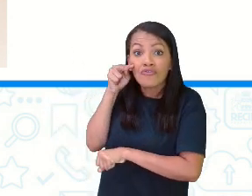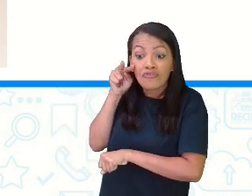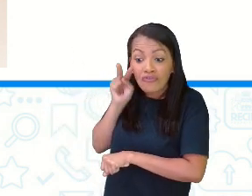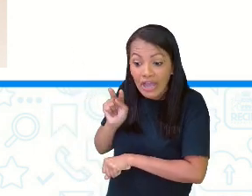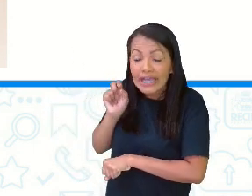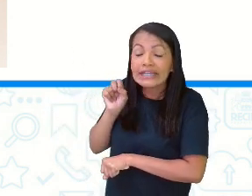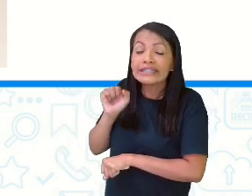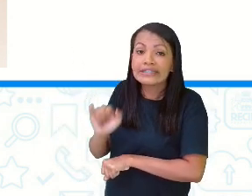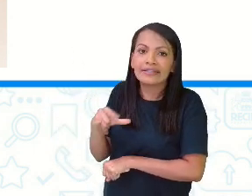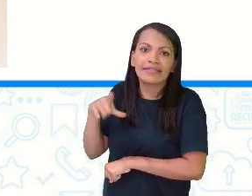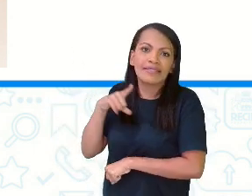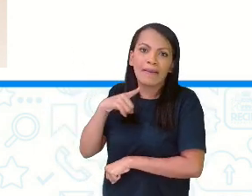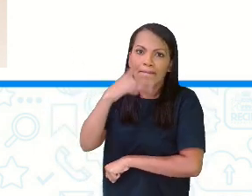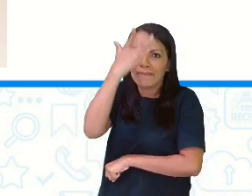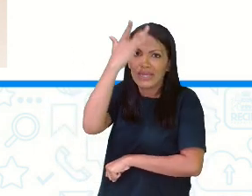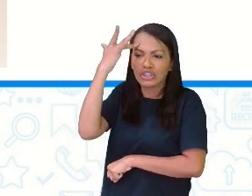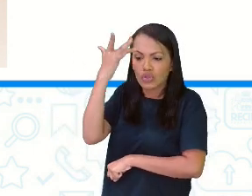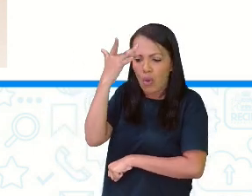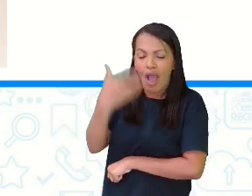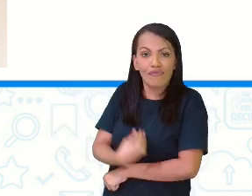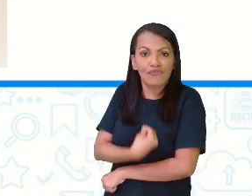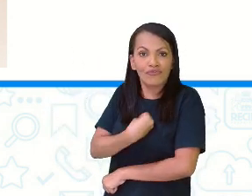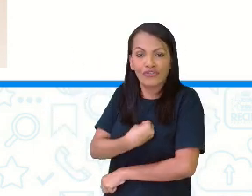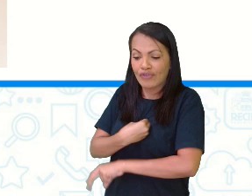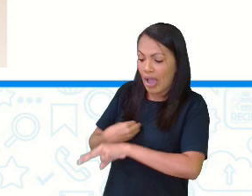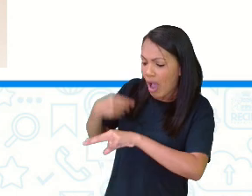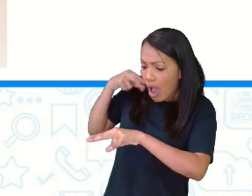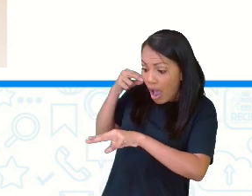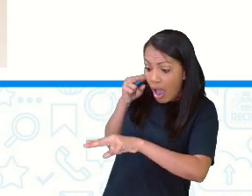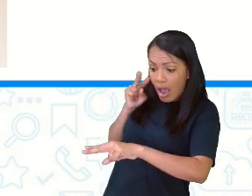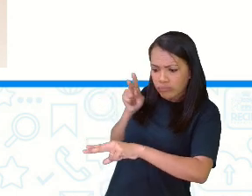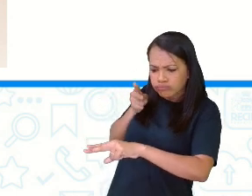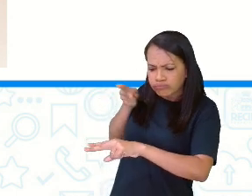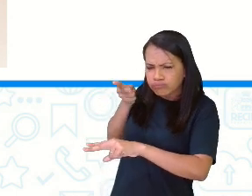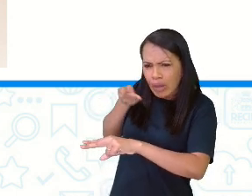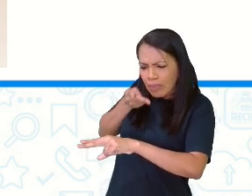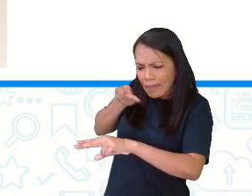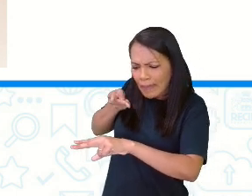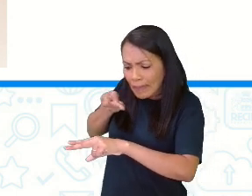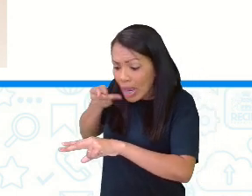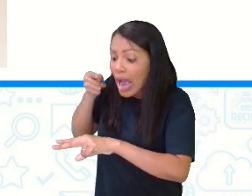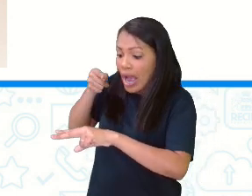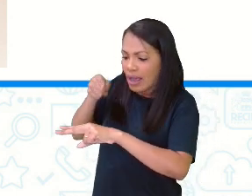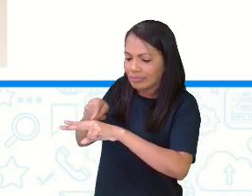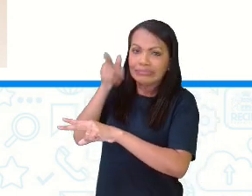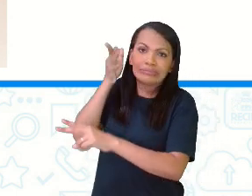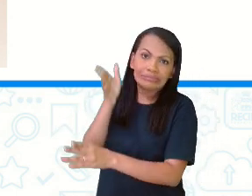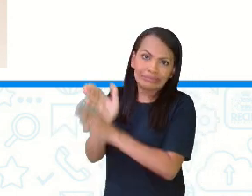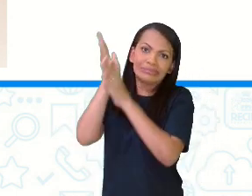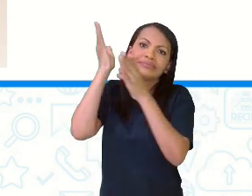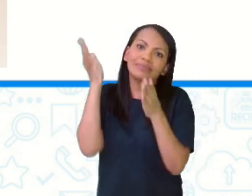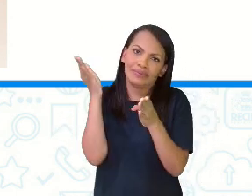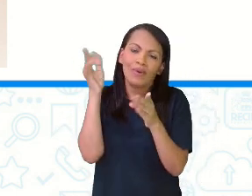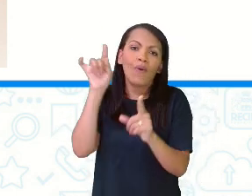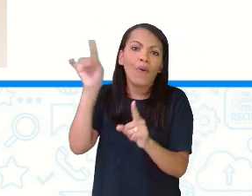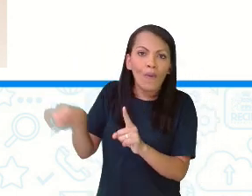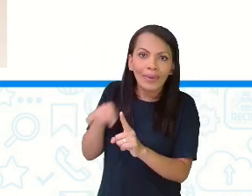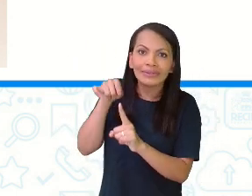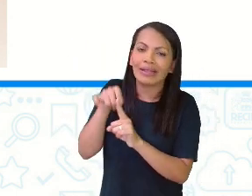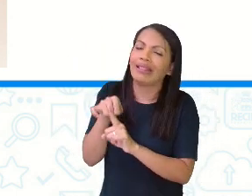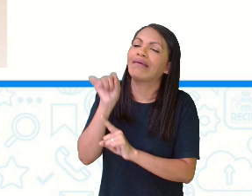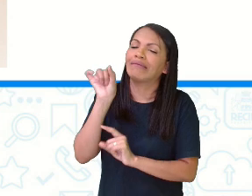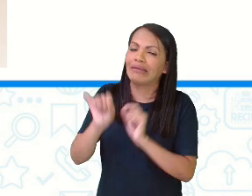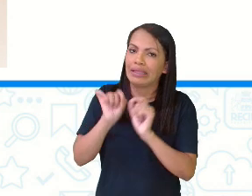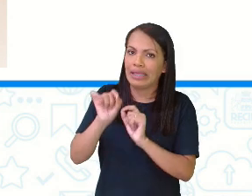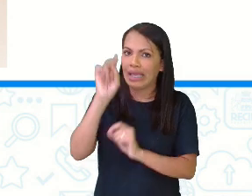uma forma de controlar esses insetos à distância, como se fossem robôs. O objetivo é que esses animais sejam capazes